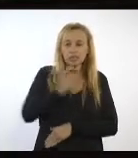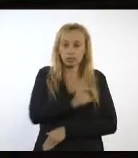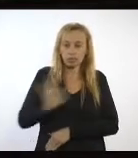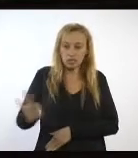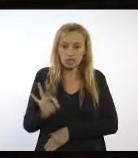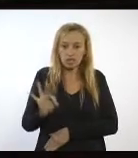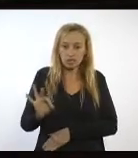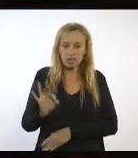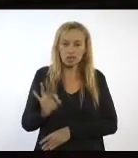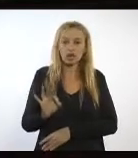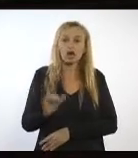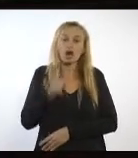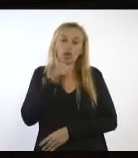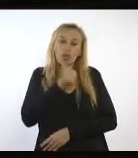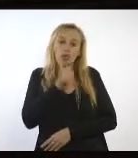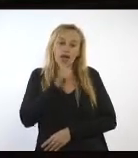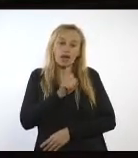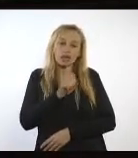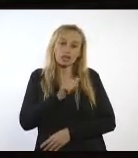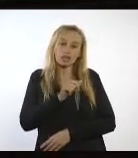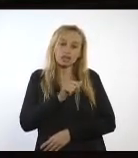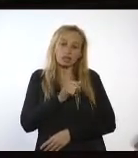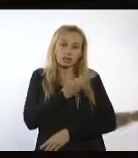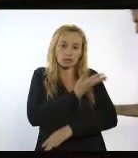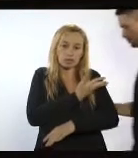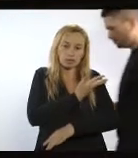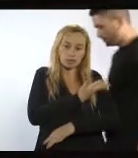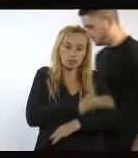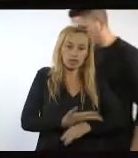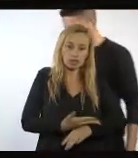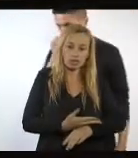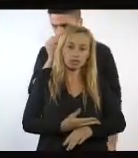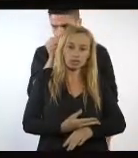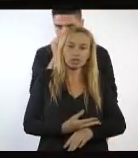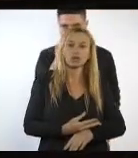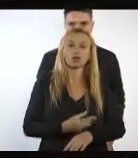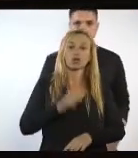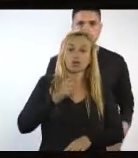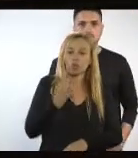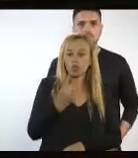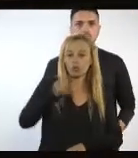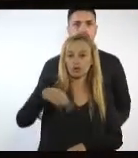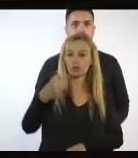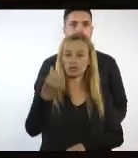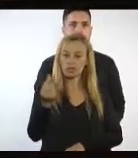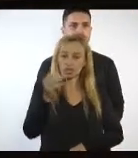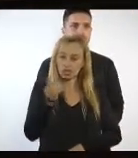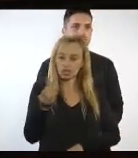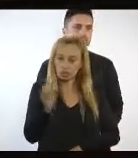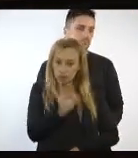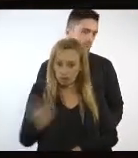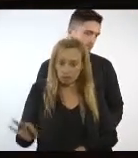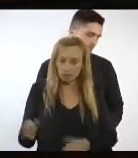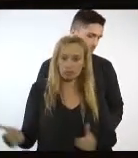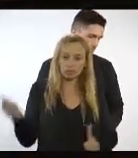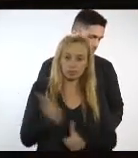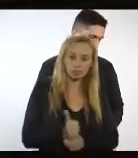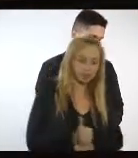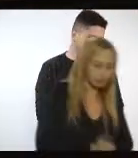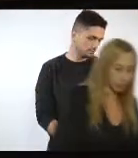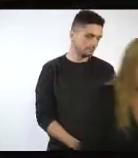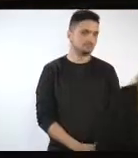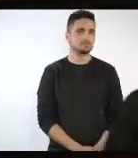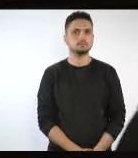enquanto de mulheres não negras cresceram em 1,6%. Ou seja, quando a gente fala aqui sempre